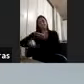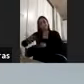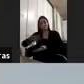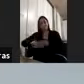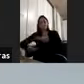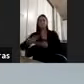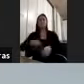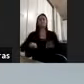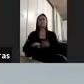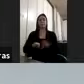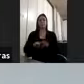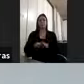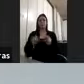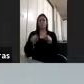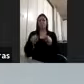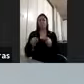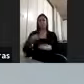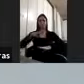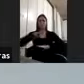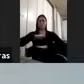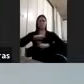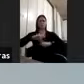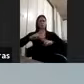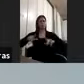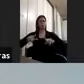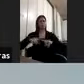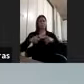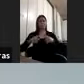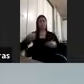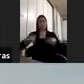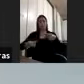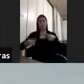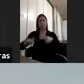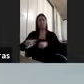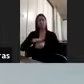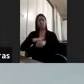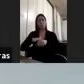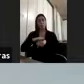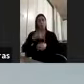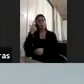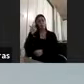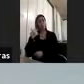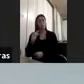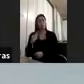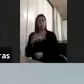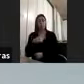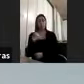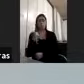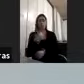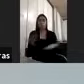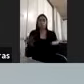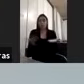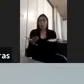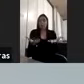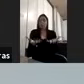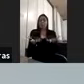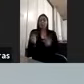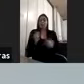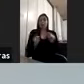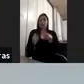mundos, Sim. mas tinha vontade de dialogar. Então, o que nós queremos, na verdade, é o seguinte, é que a Renault retome essas